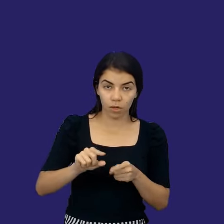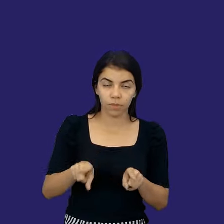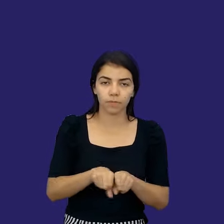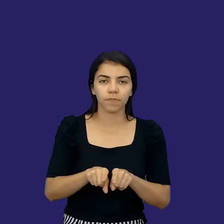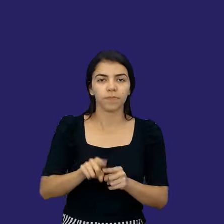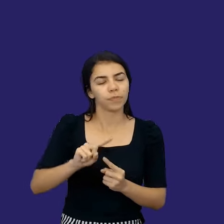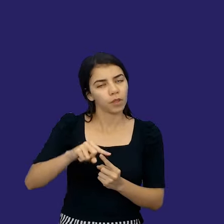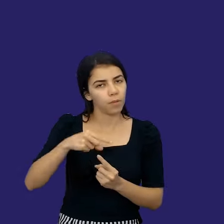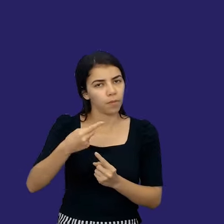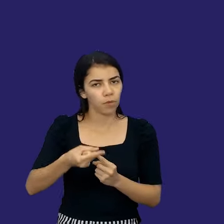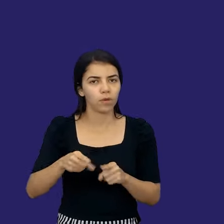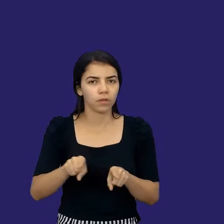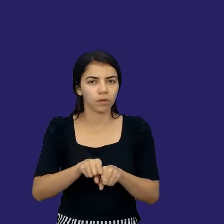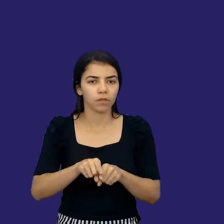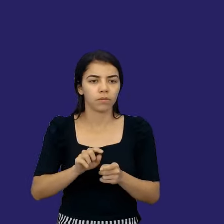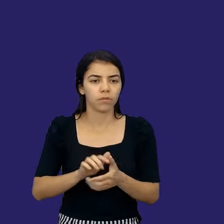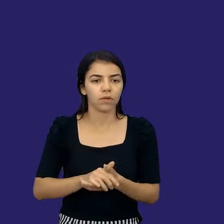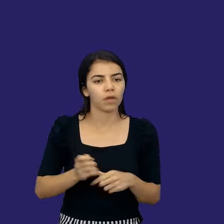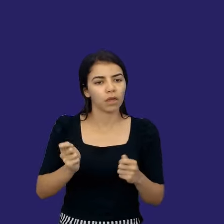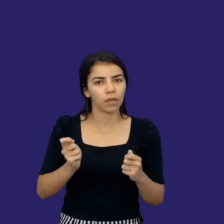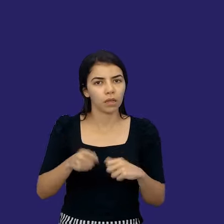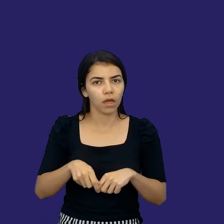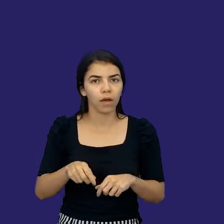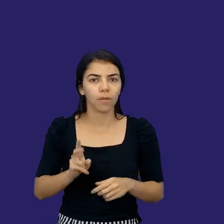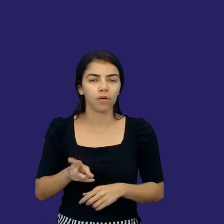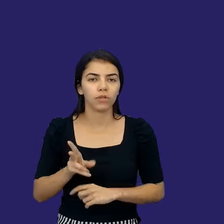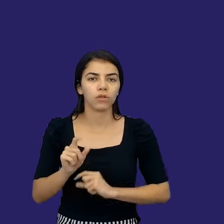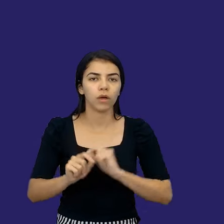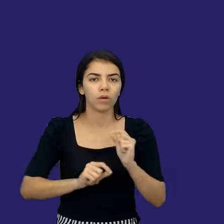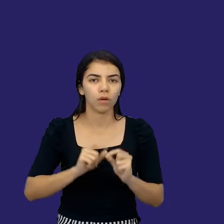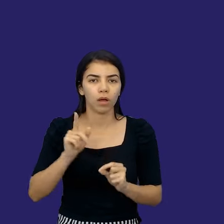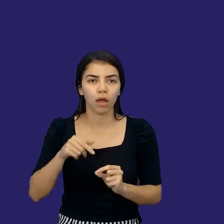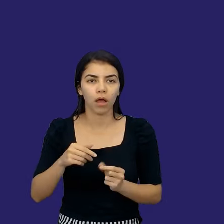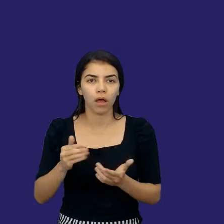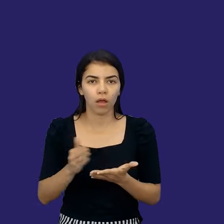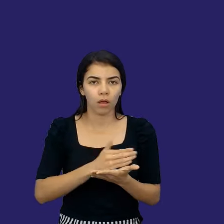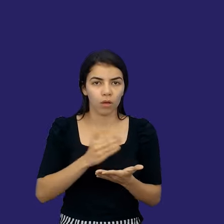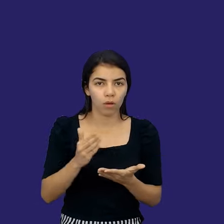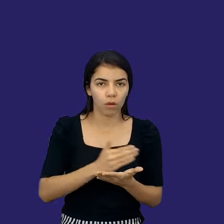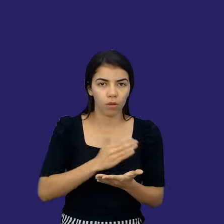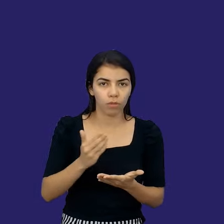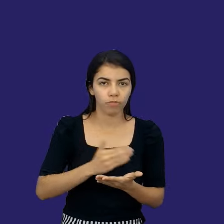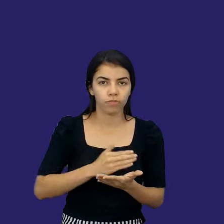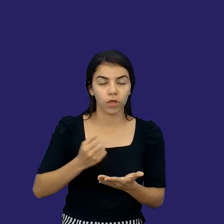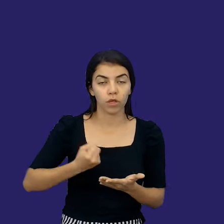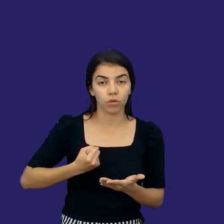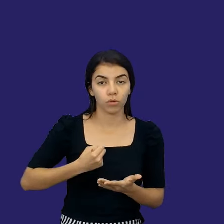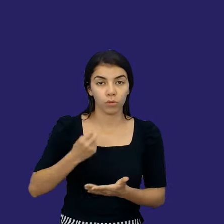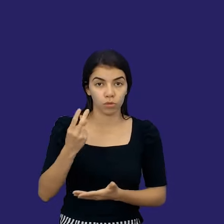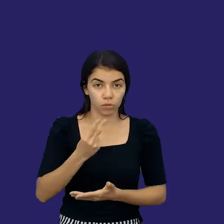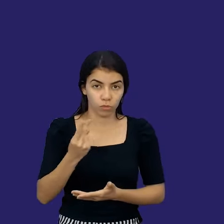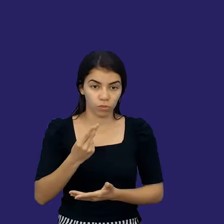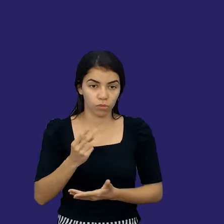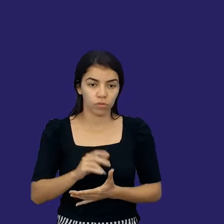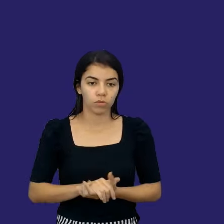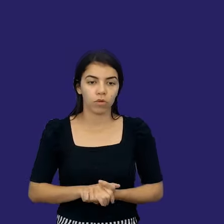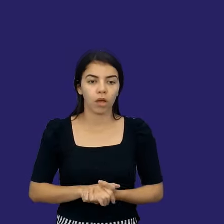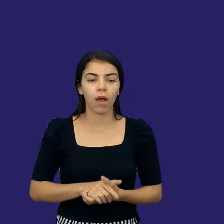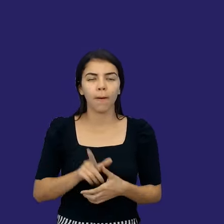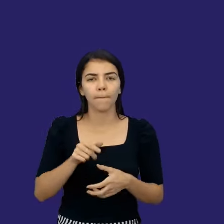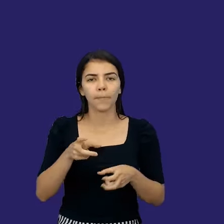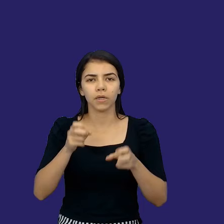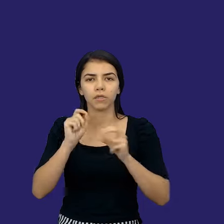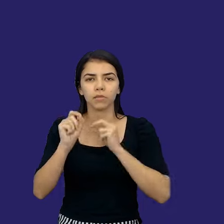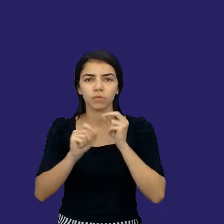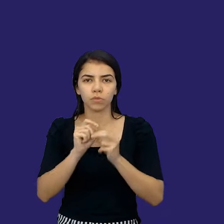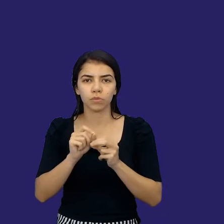A seguir, vamos aqui dar o encaminhamento, como acessar o caderno Aprender Sempre, do volume 2. Vejam que vocês podem